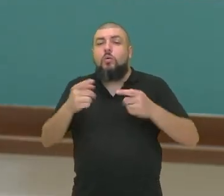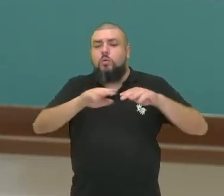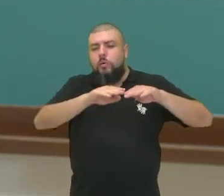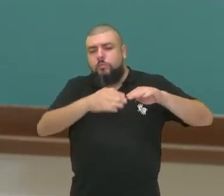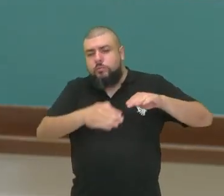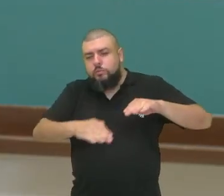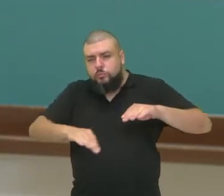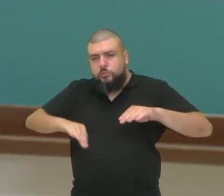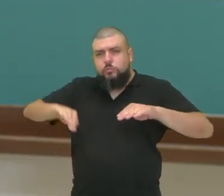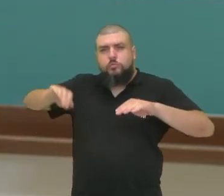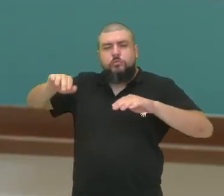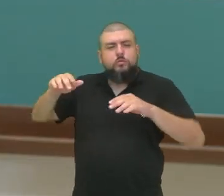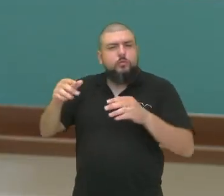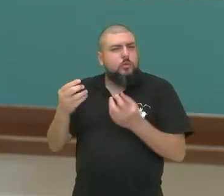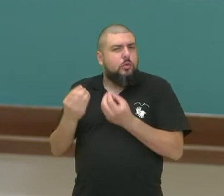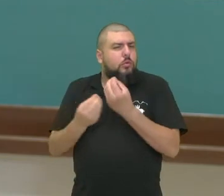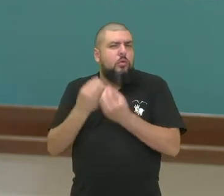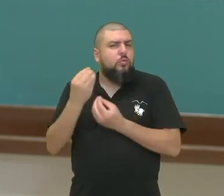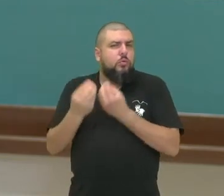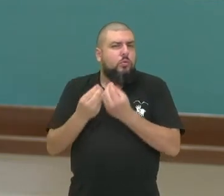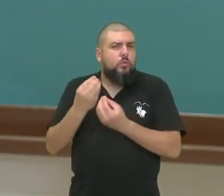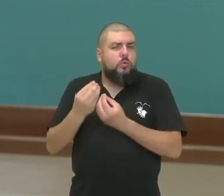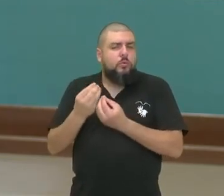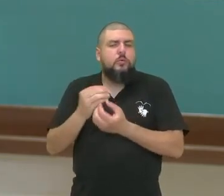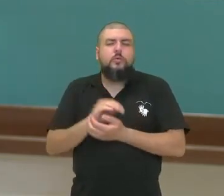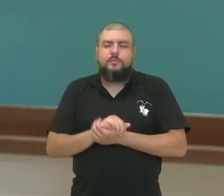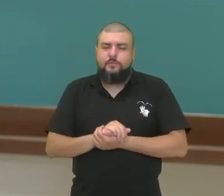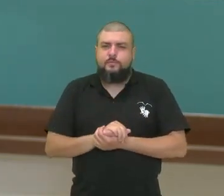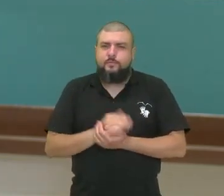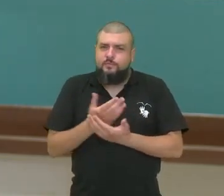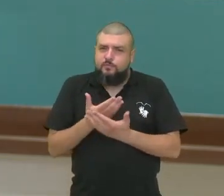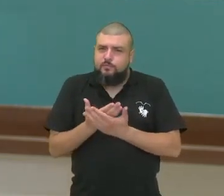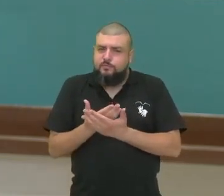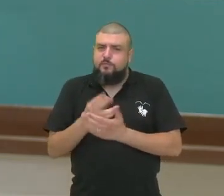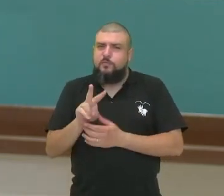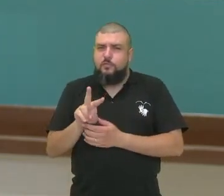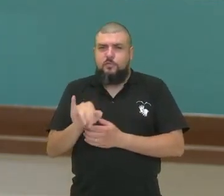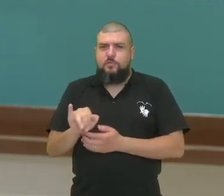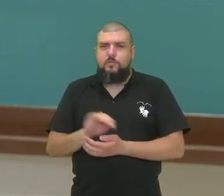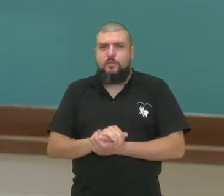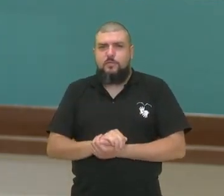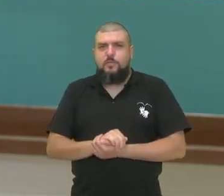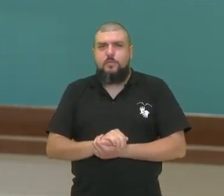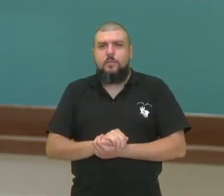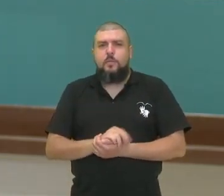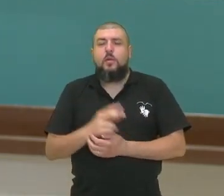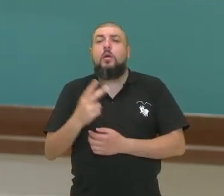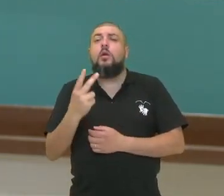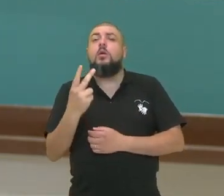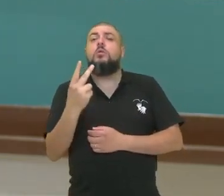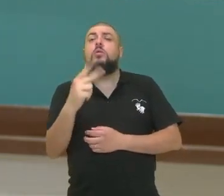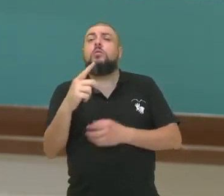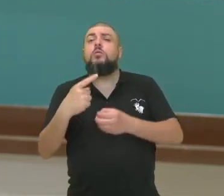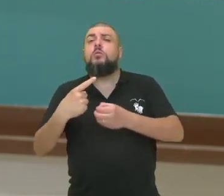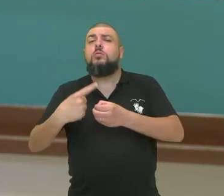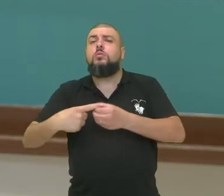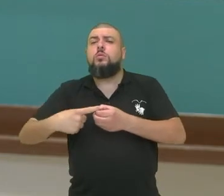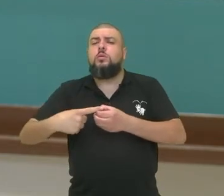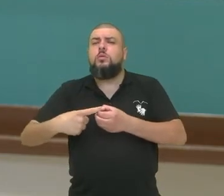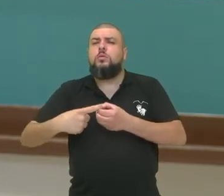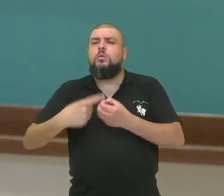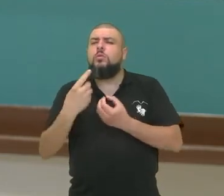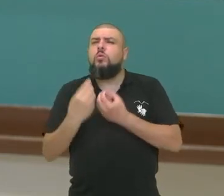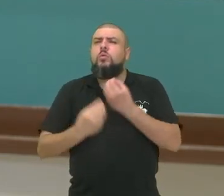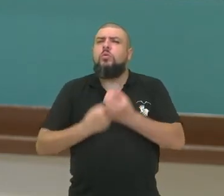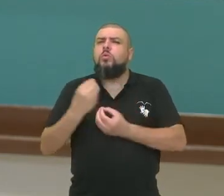configurado. Então, repare aí que nós vamos tratar disso daí, tá bom? E no lugar onde você mora, qual é a forma do relevo, né, que mais se